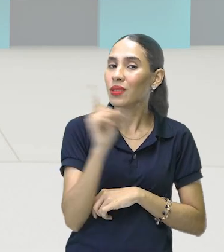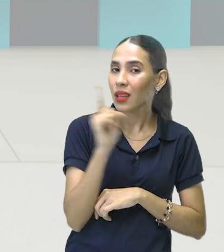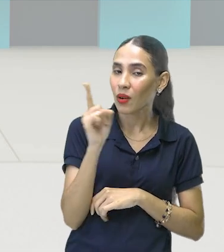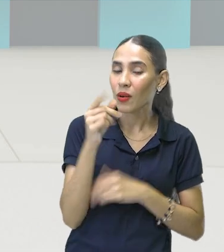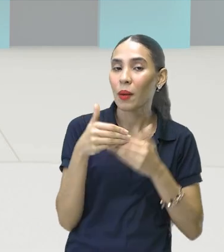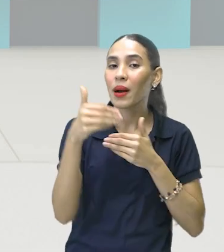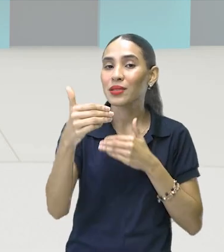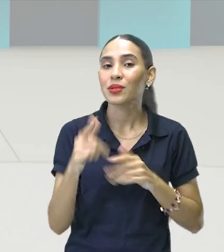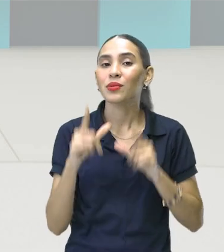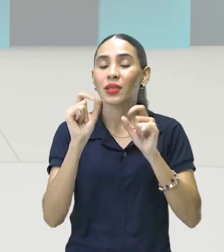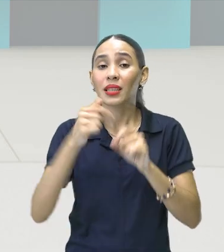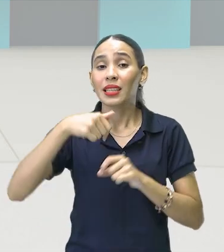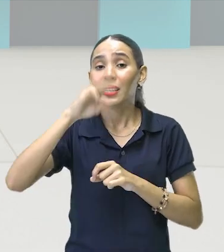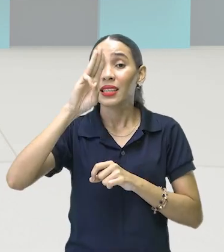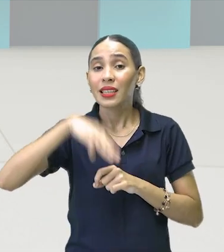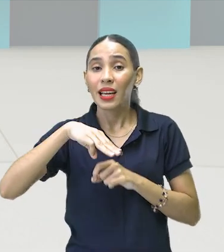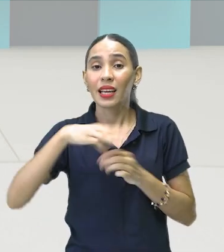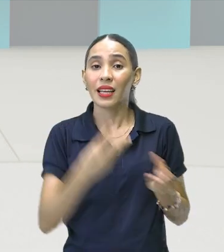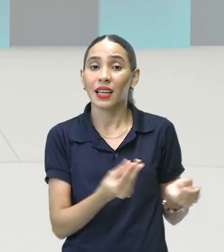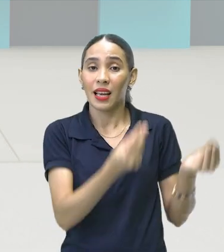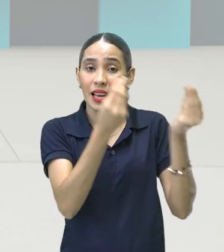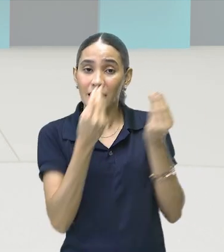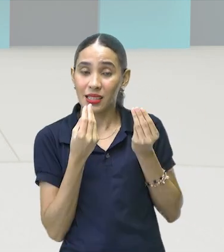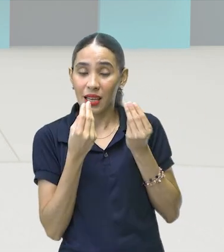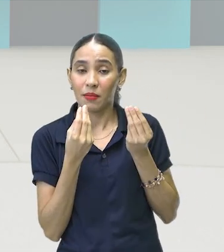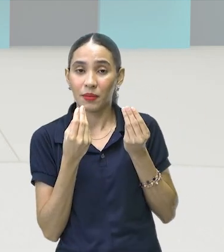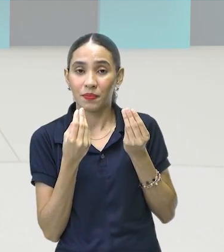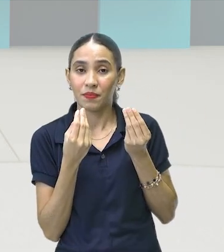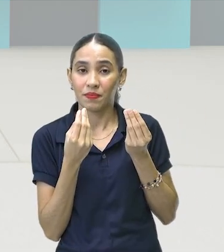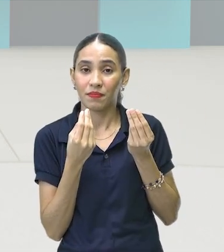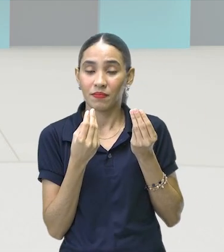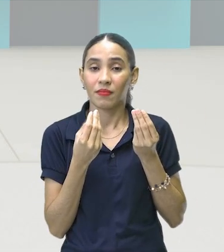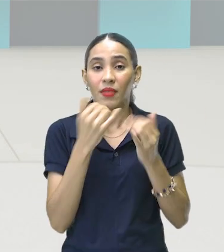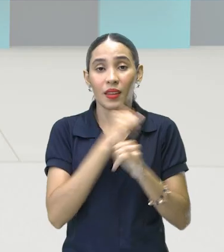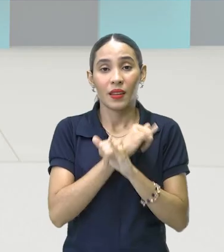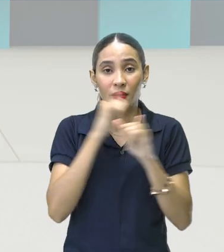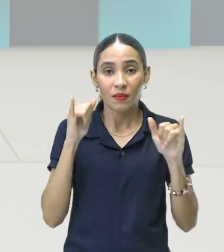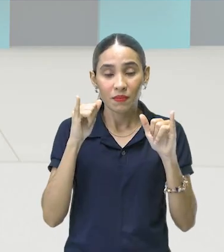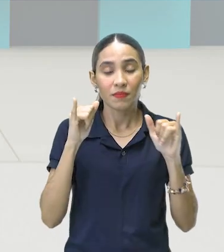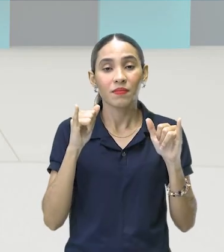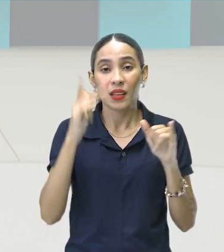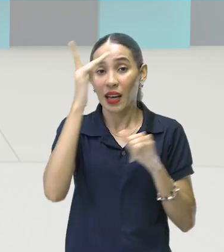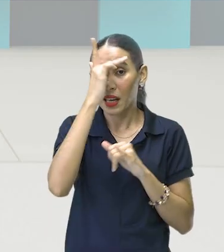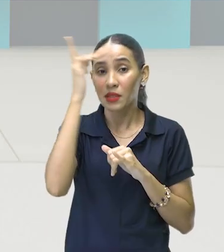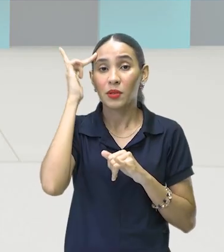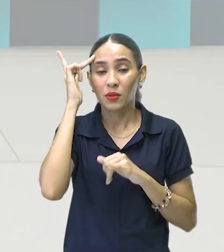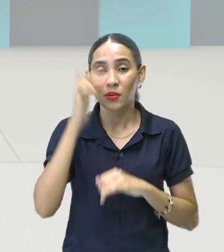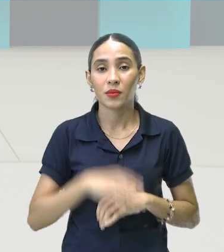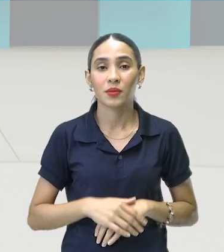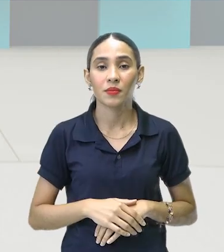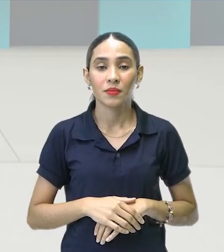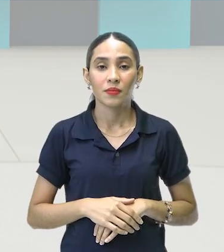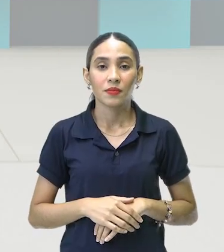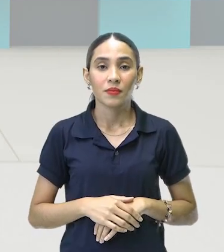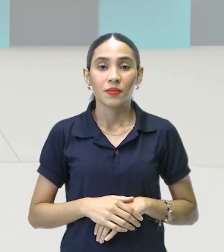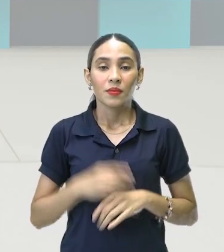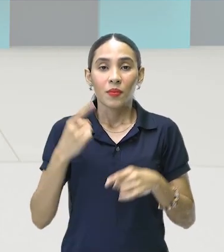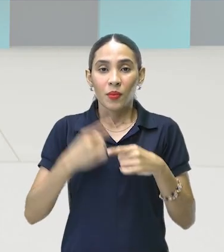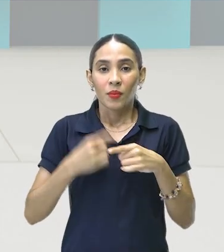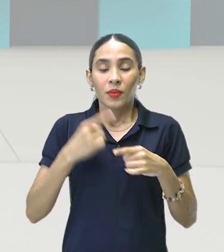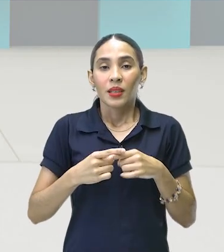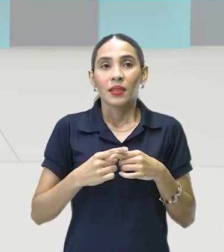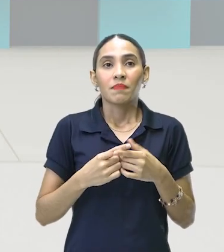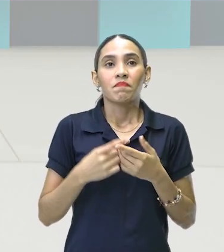partir de quem está recebendo, emitindo as pessoas. Porque nada